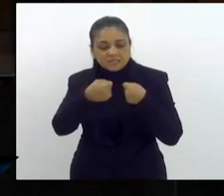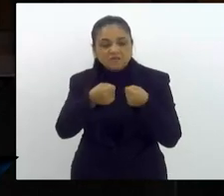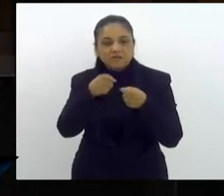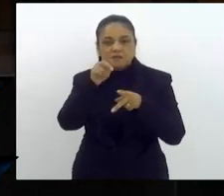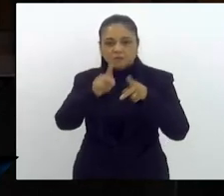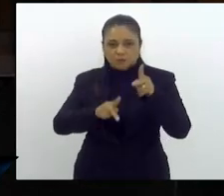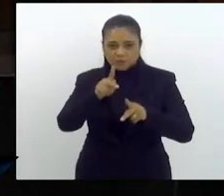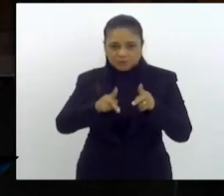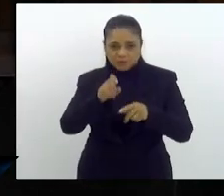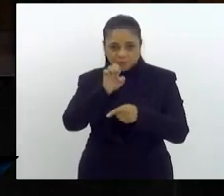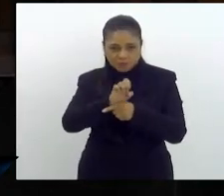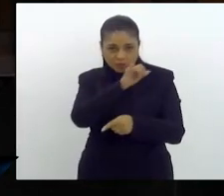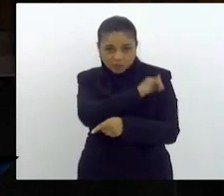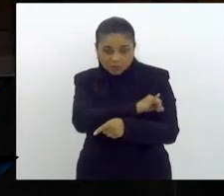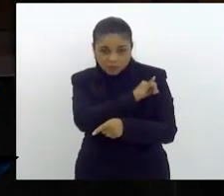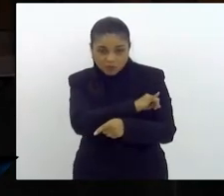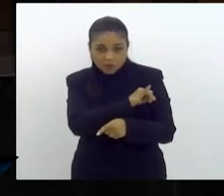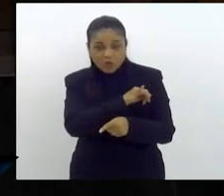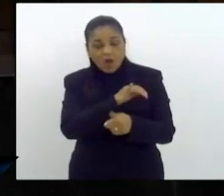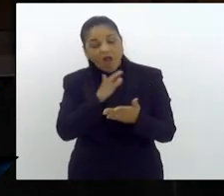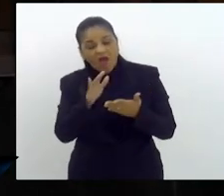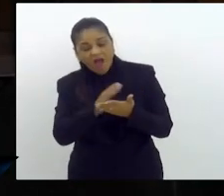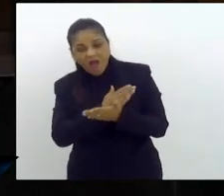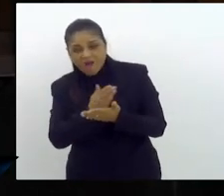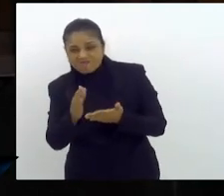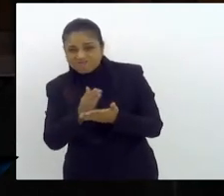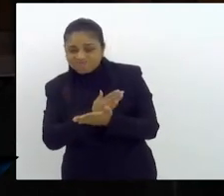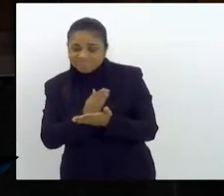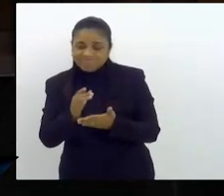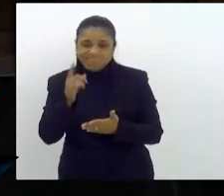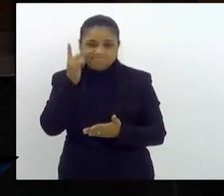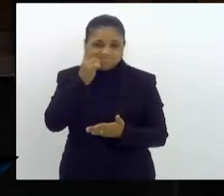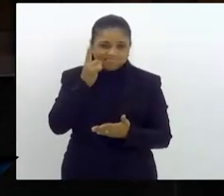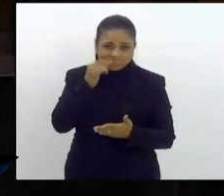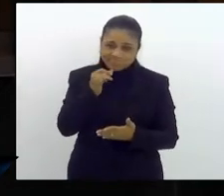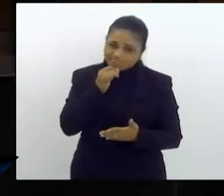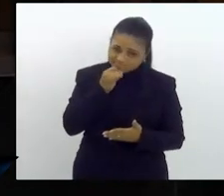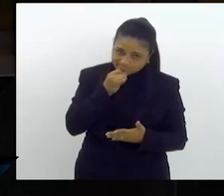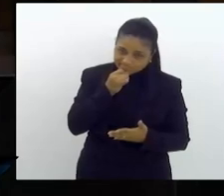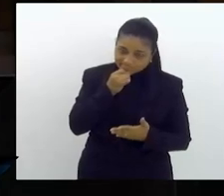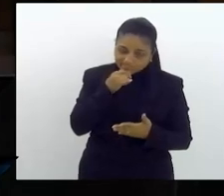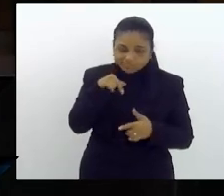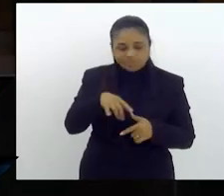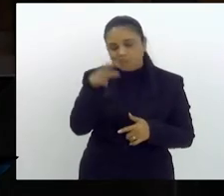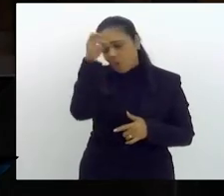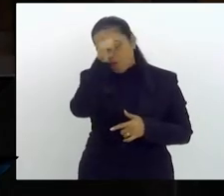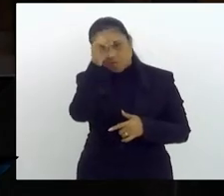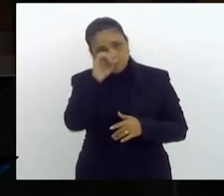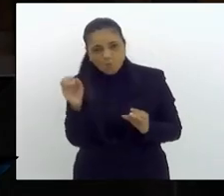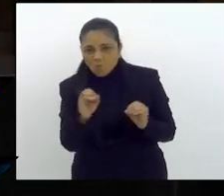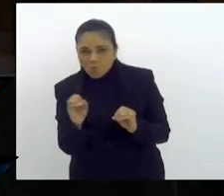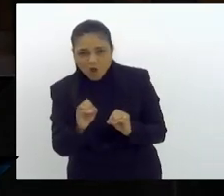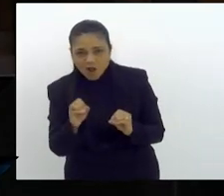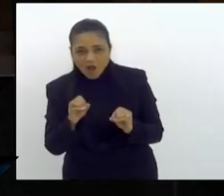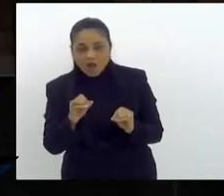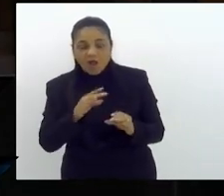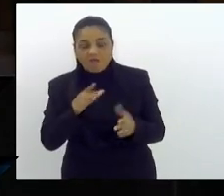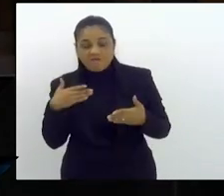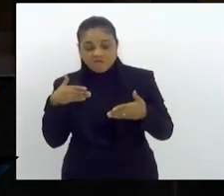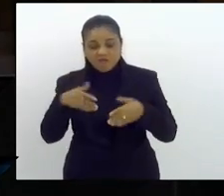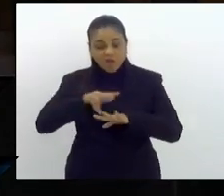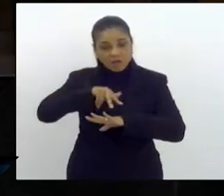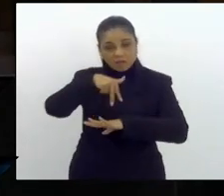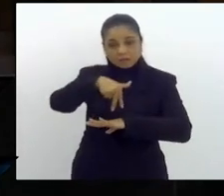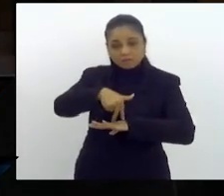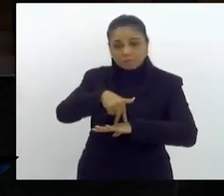estado do Rio de Janeiro infelizmente alguns deputados não aprendem e vem para cá com o espírito achando que tá em movimento